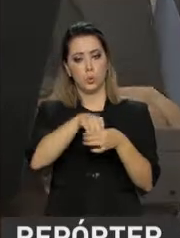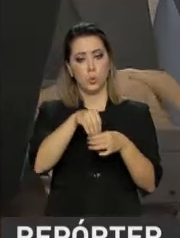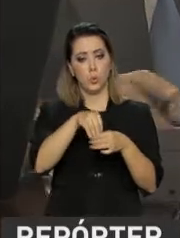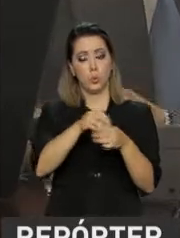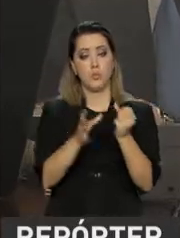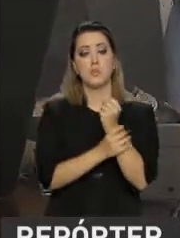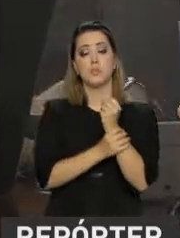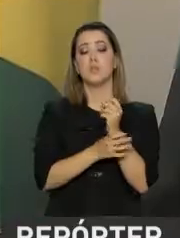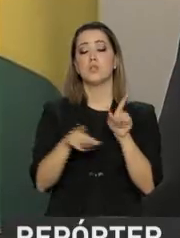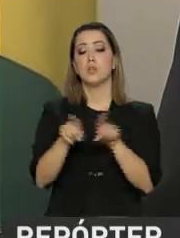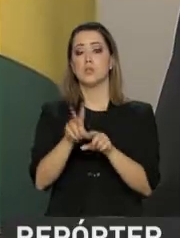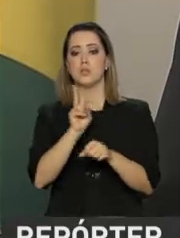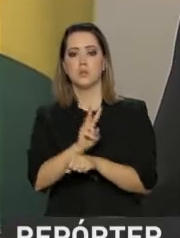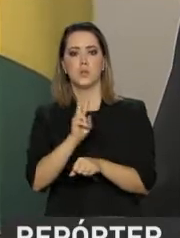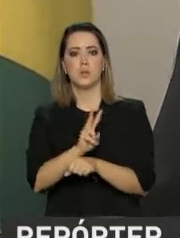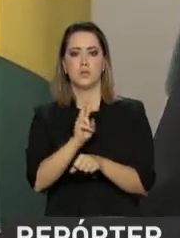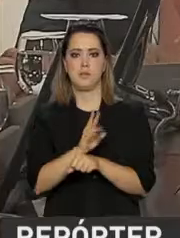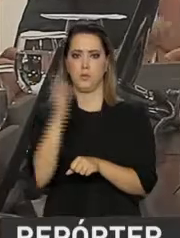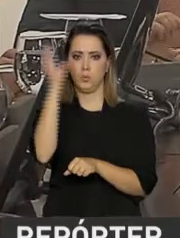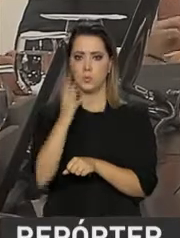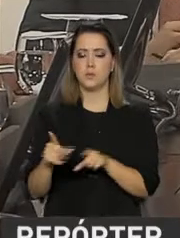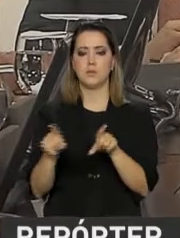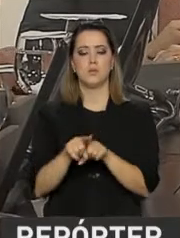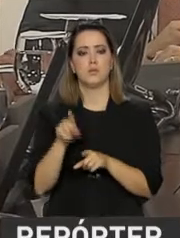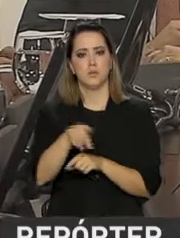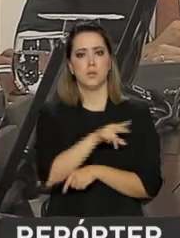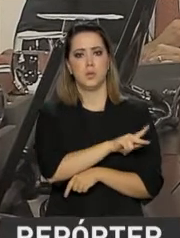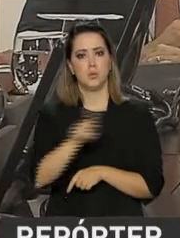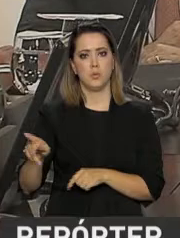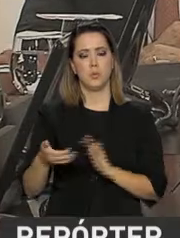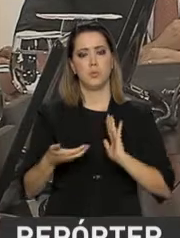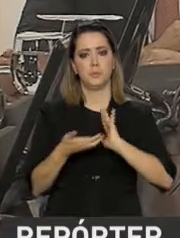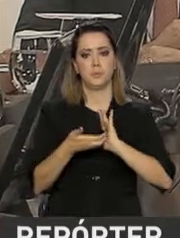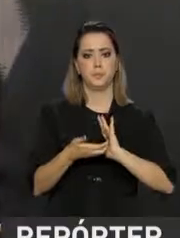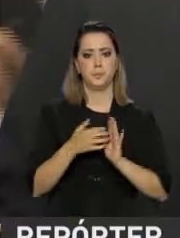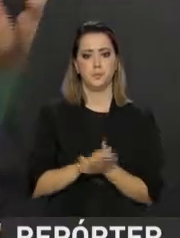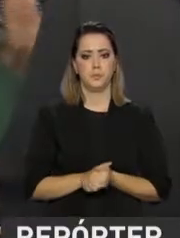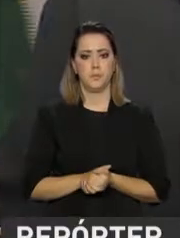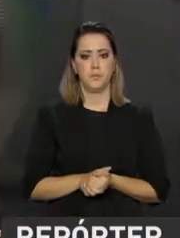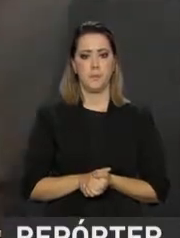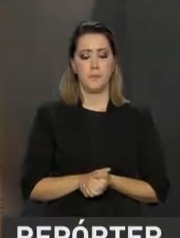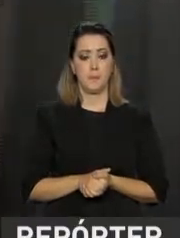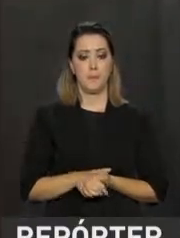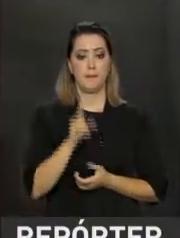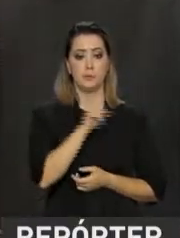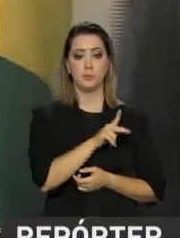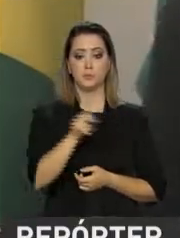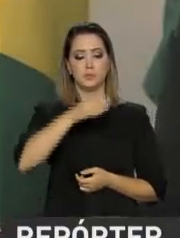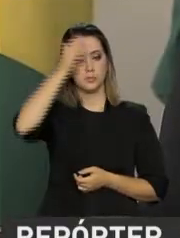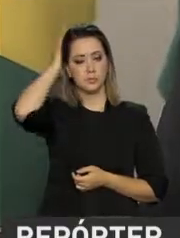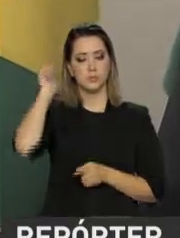áreas de segurança e defesa e do presidente da câmara dos deputados rodrigo maia o presidente michel temer também